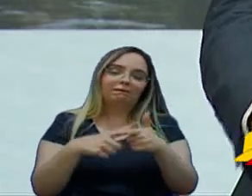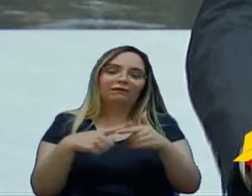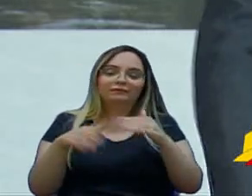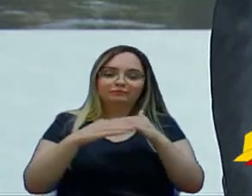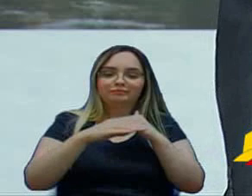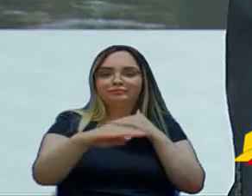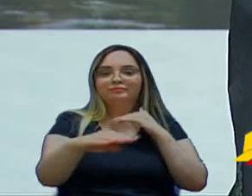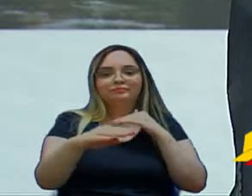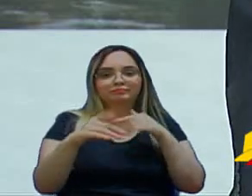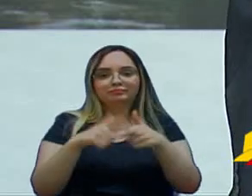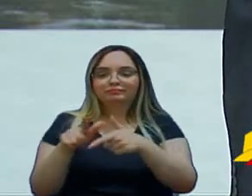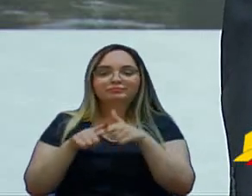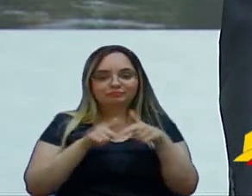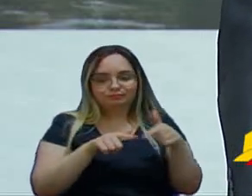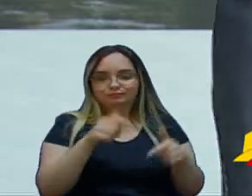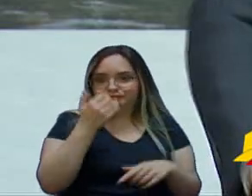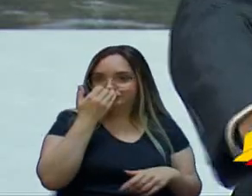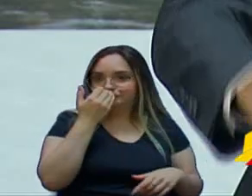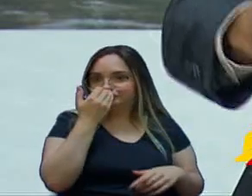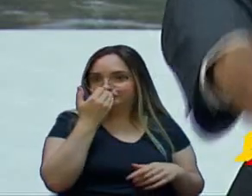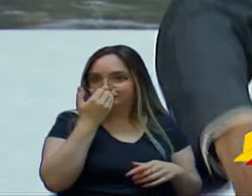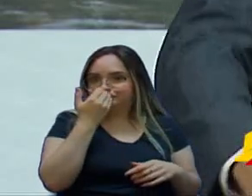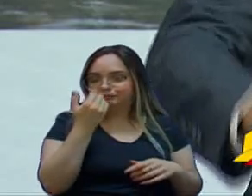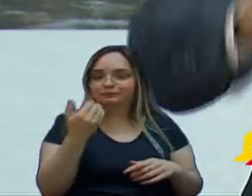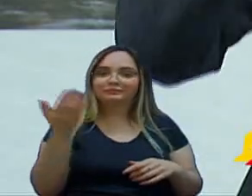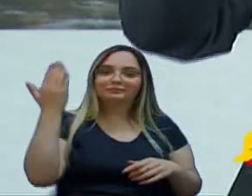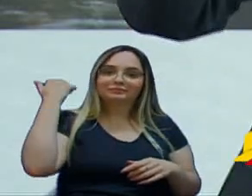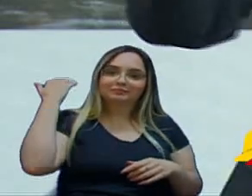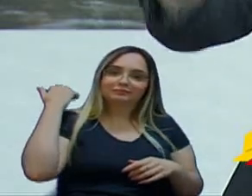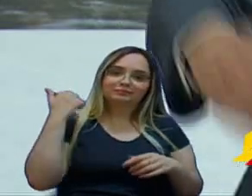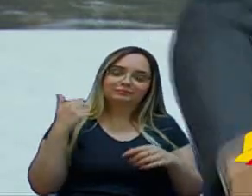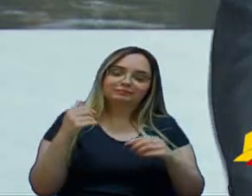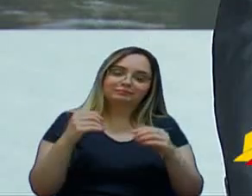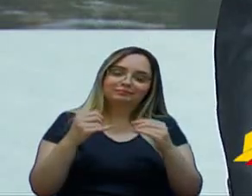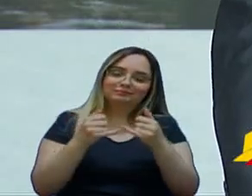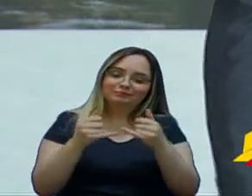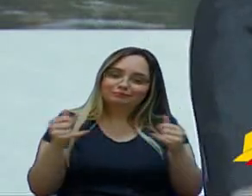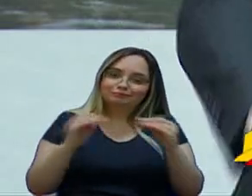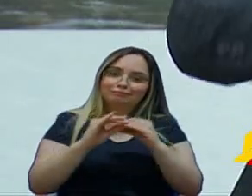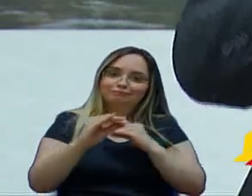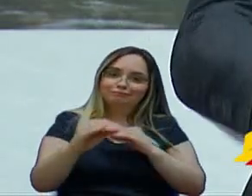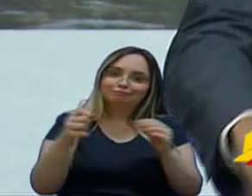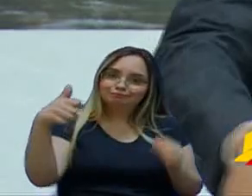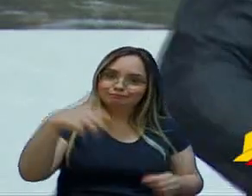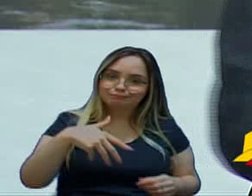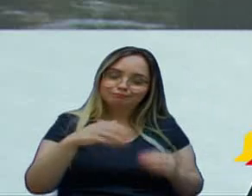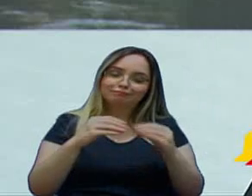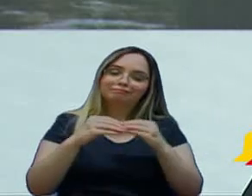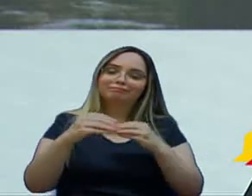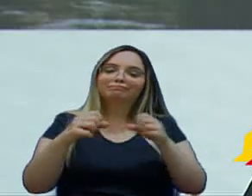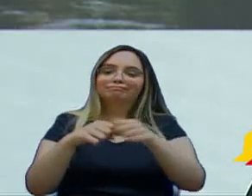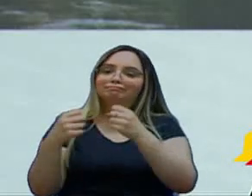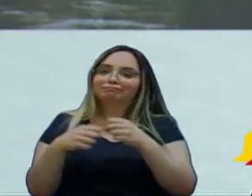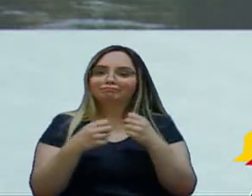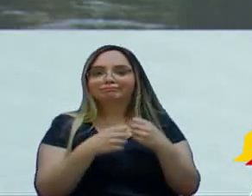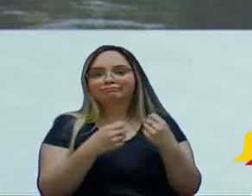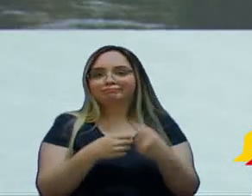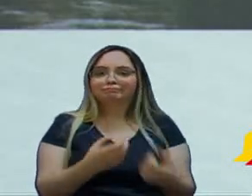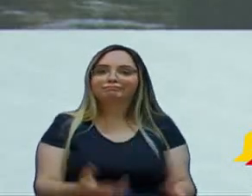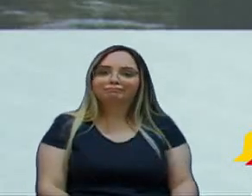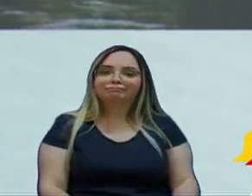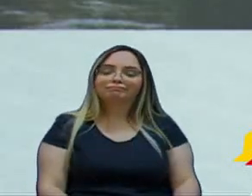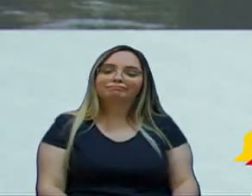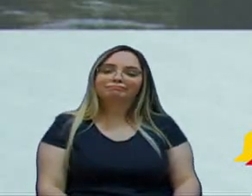asfalto, no pavimento asfáltico, daquele que foi de outras gestões passadas, que são para tapar o sol com a